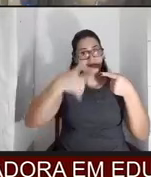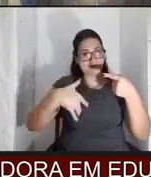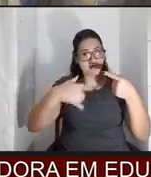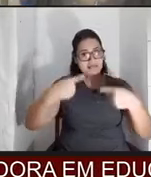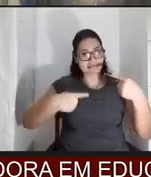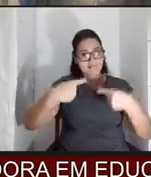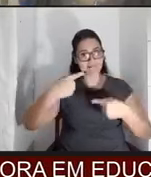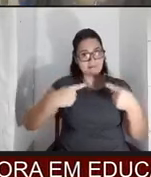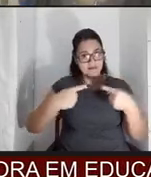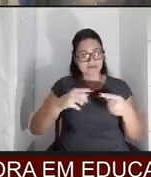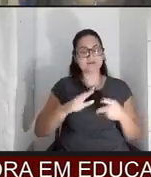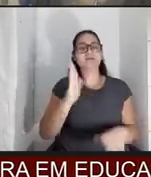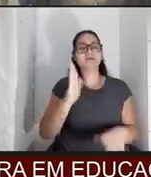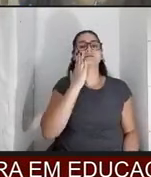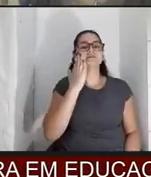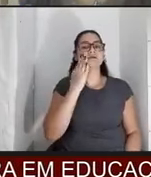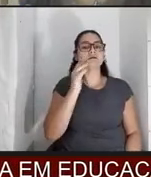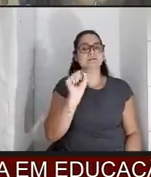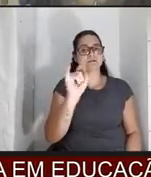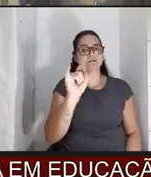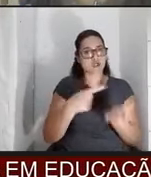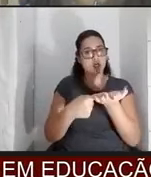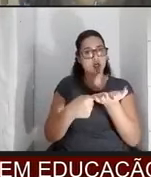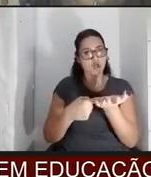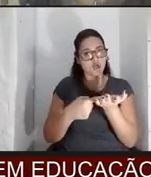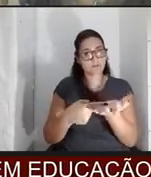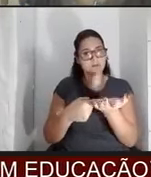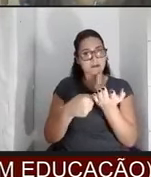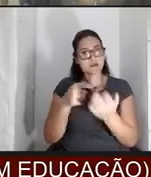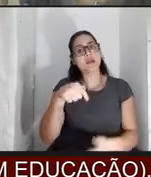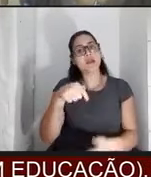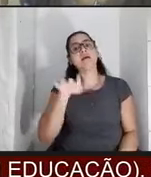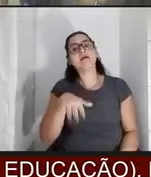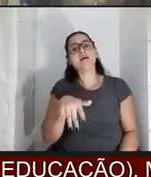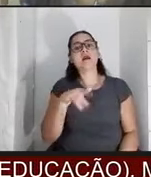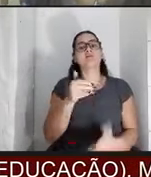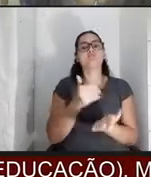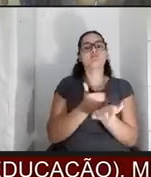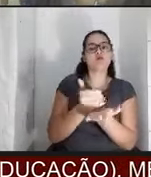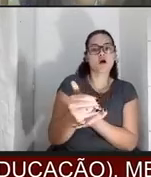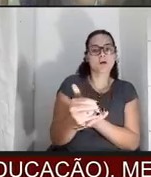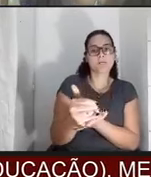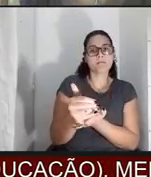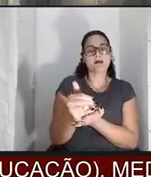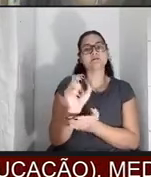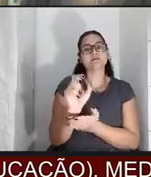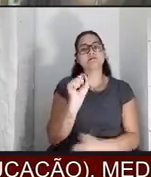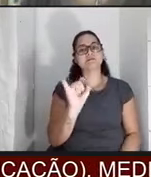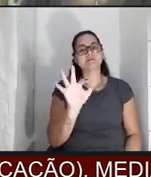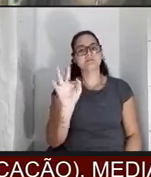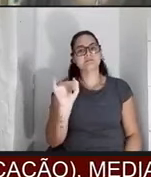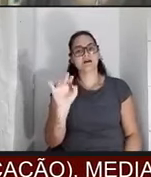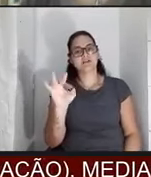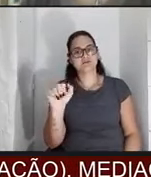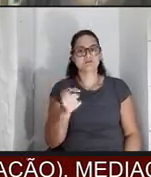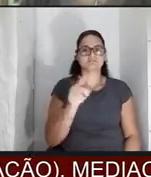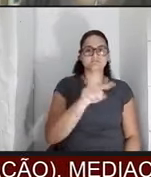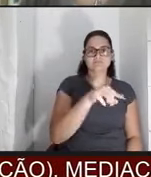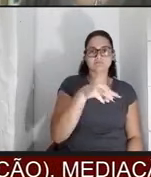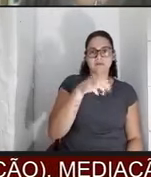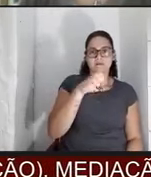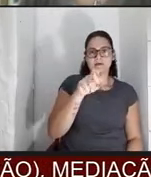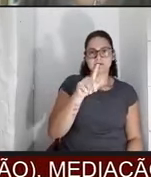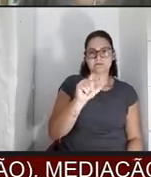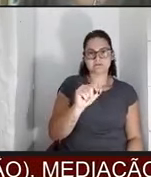queria saber se vocês combinaram entre os dois quem fala primeiro, se é Fátima, se é Marcelo. Não, nós